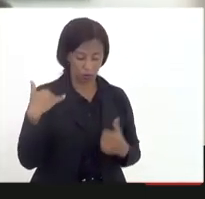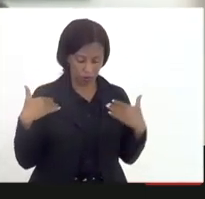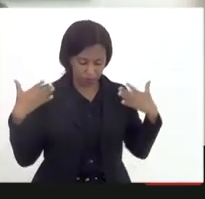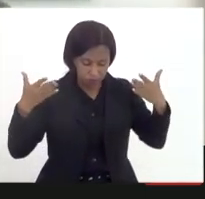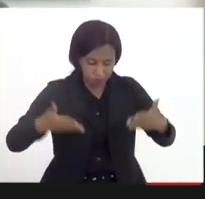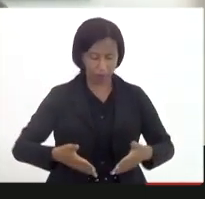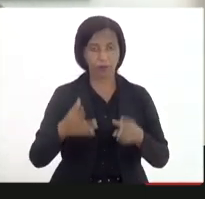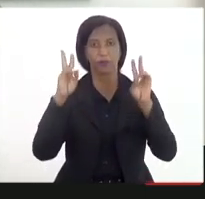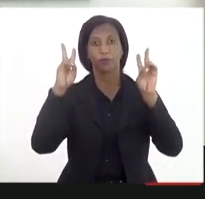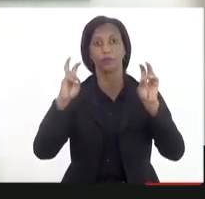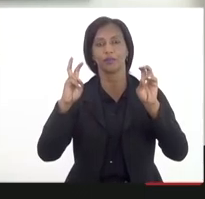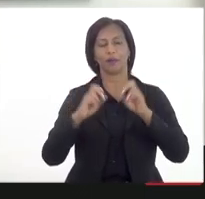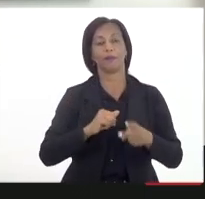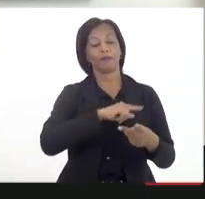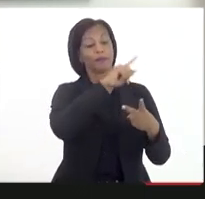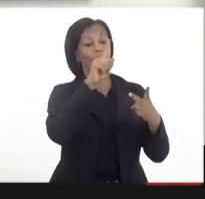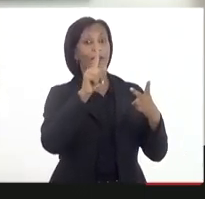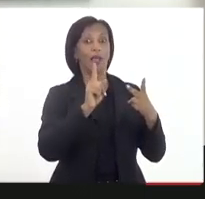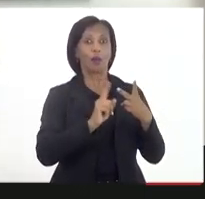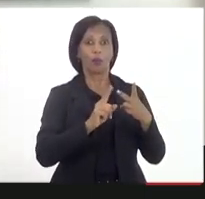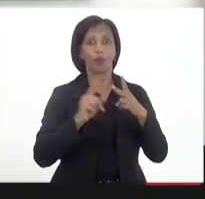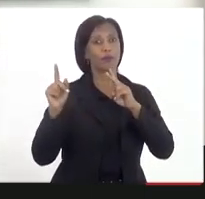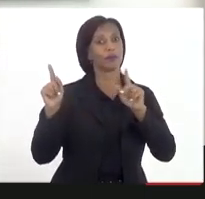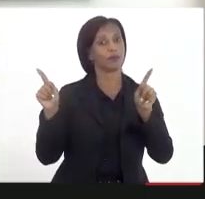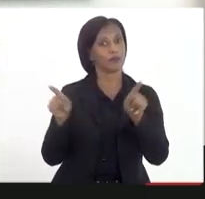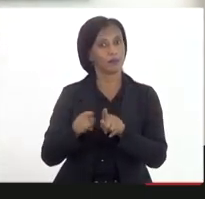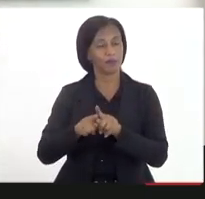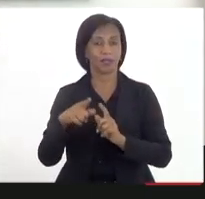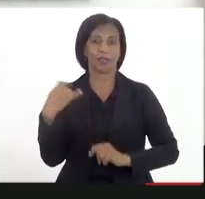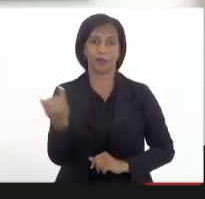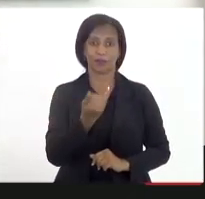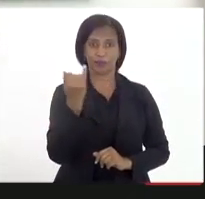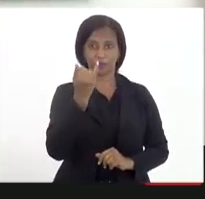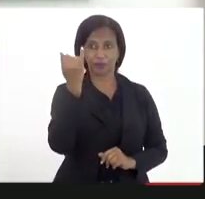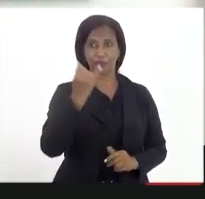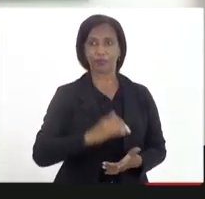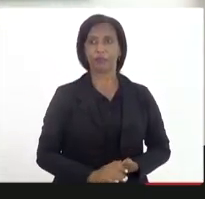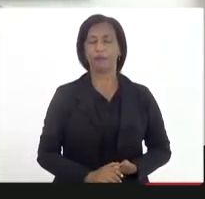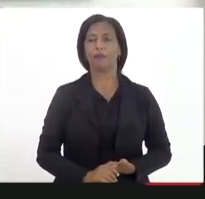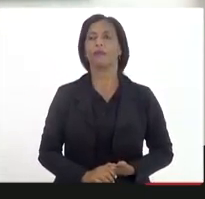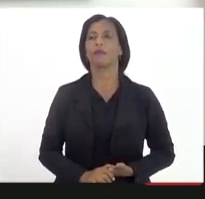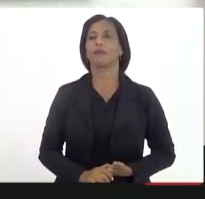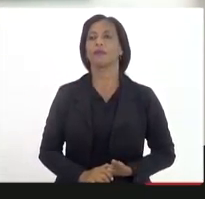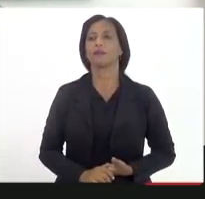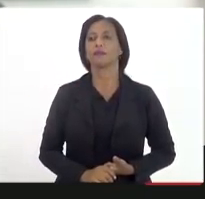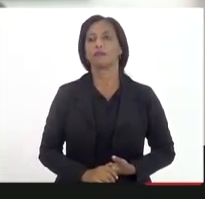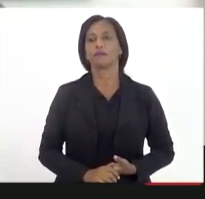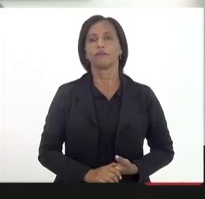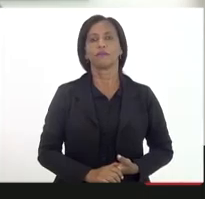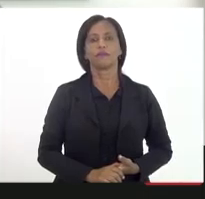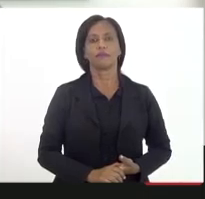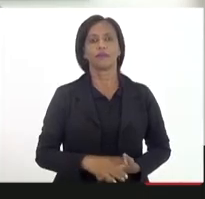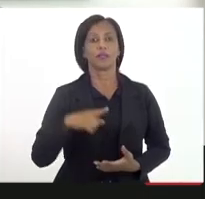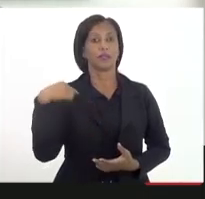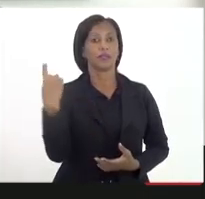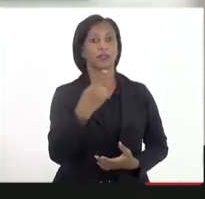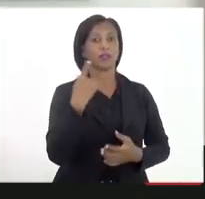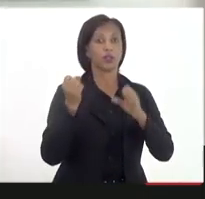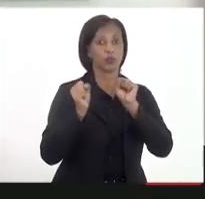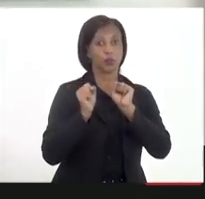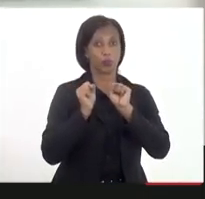debruce sobre esse termo a outra questão que também a outra questão que também a mental e nós